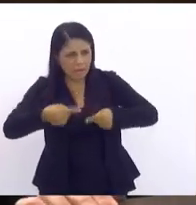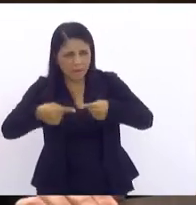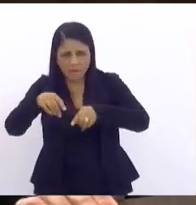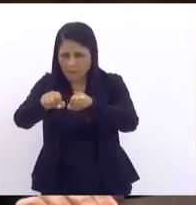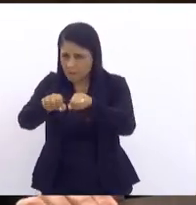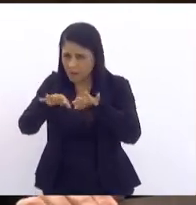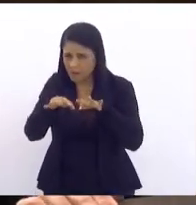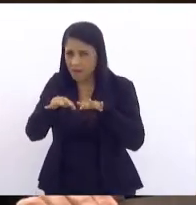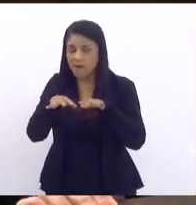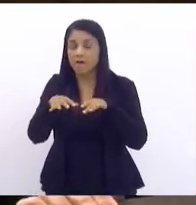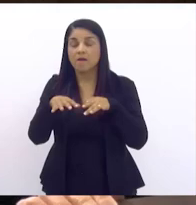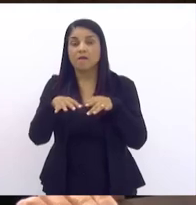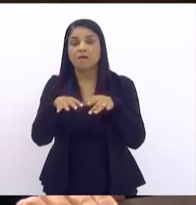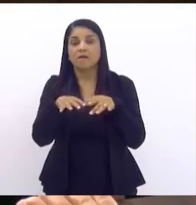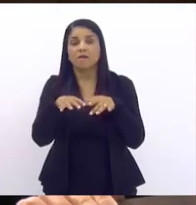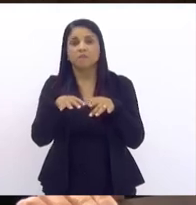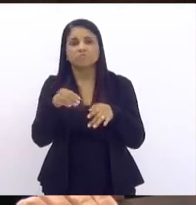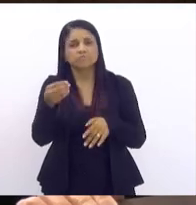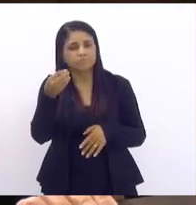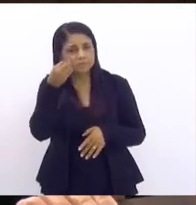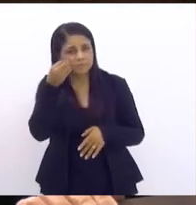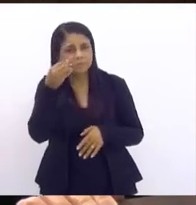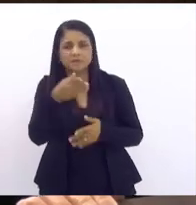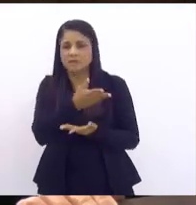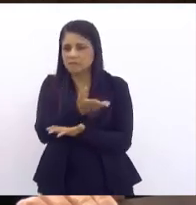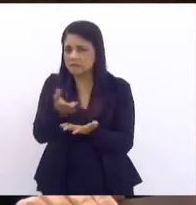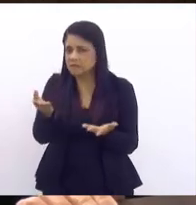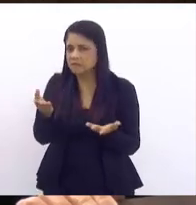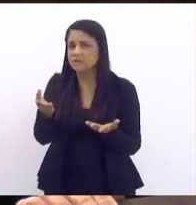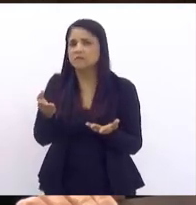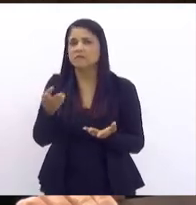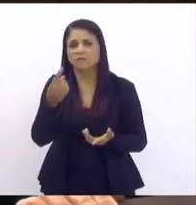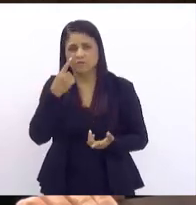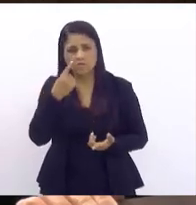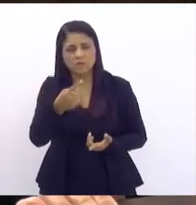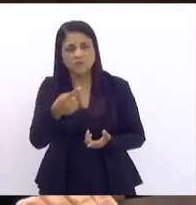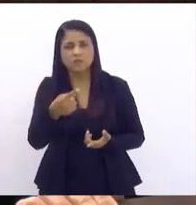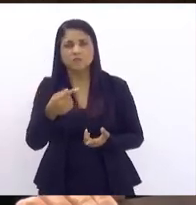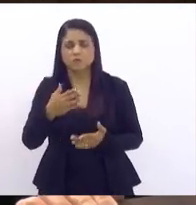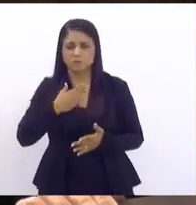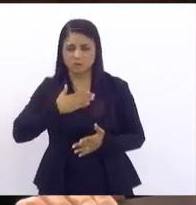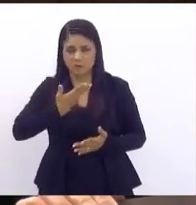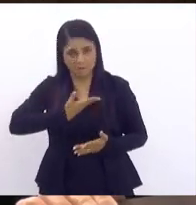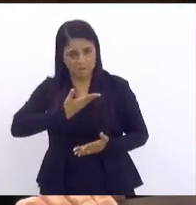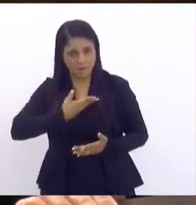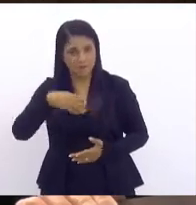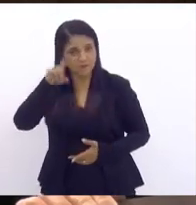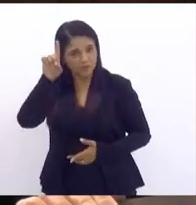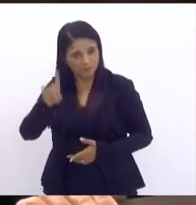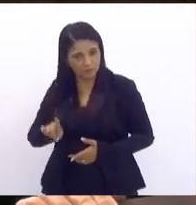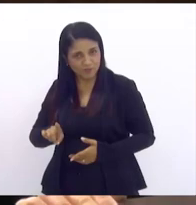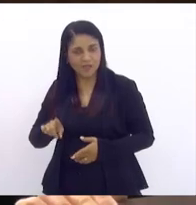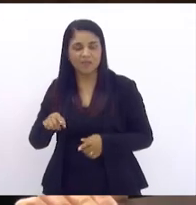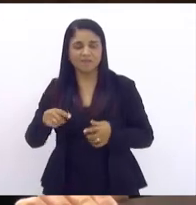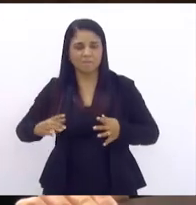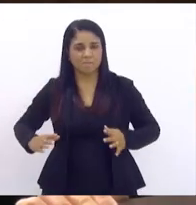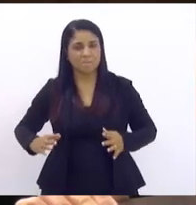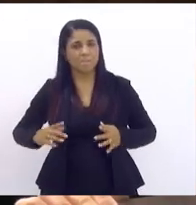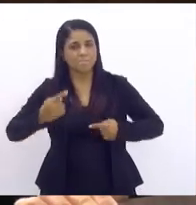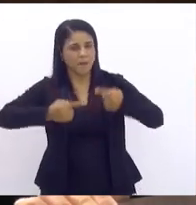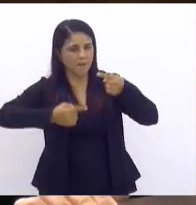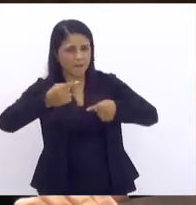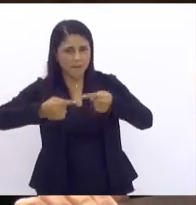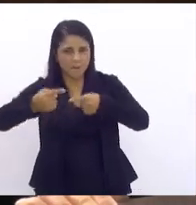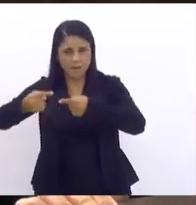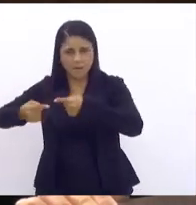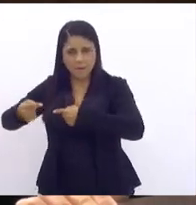né? Vejo aqui meus colegas combativos da direita, temos embates que às